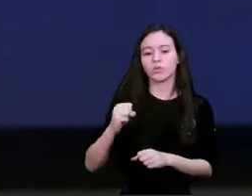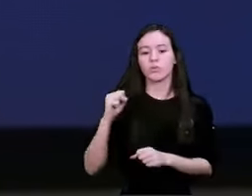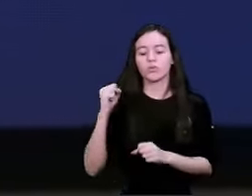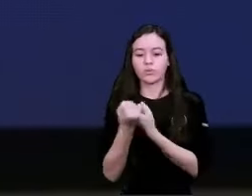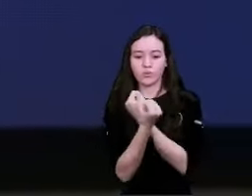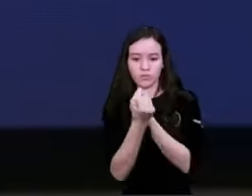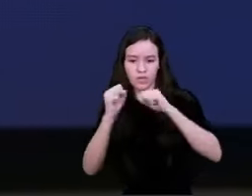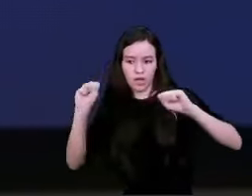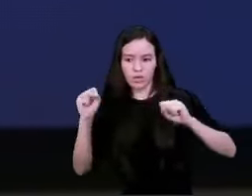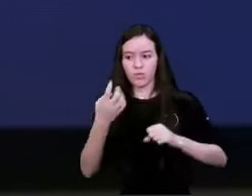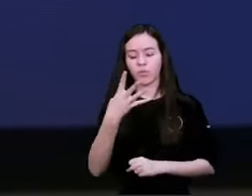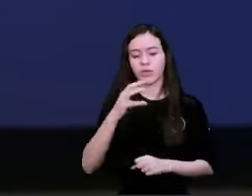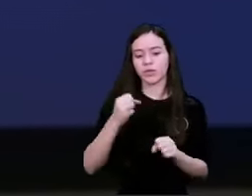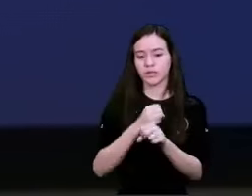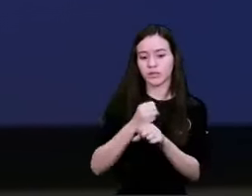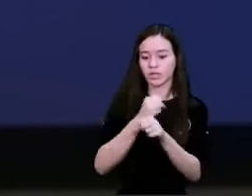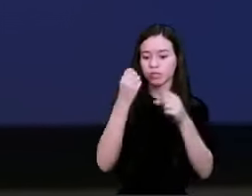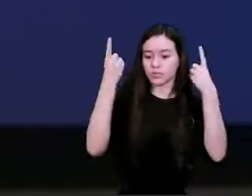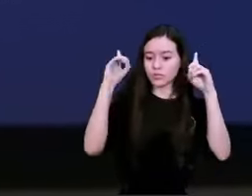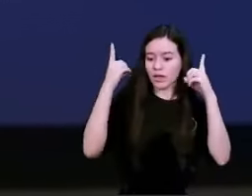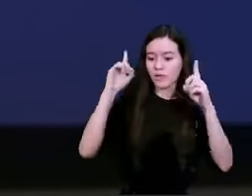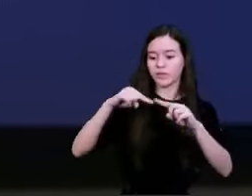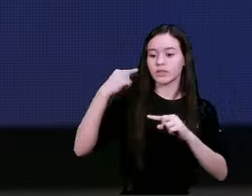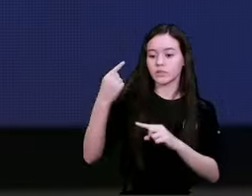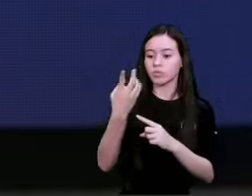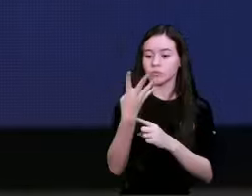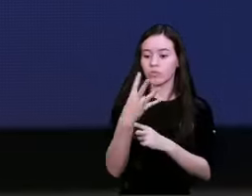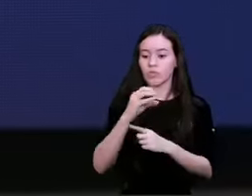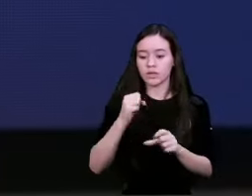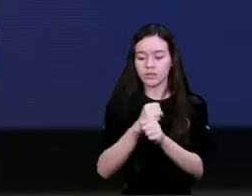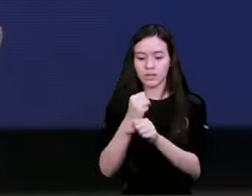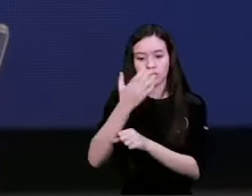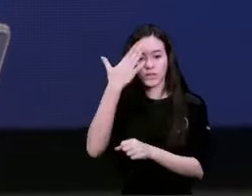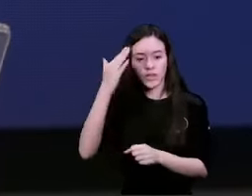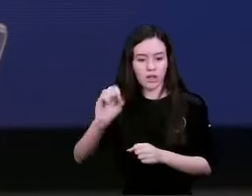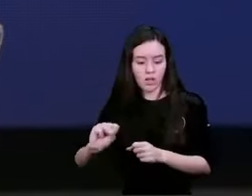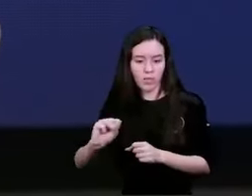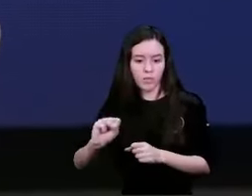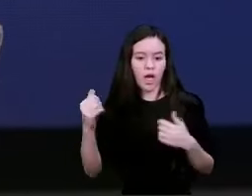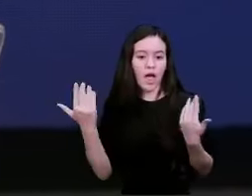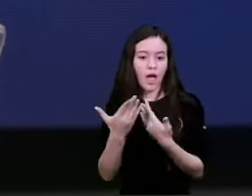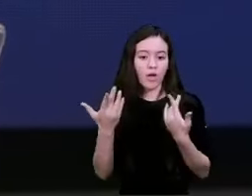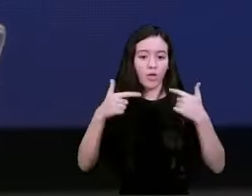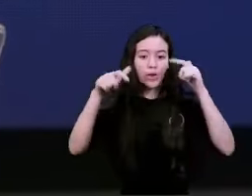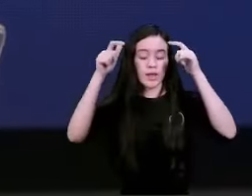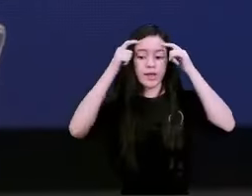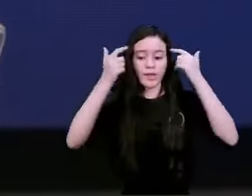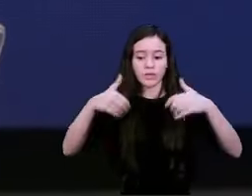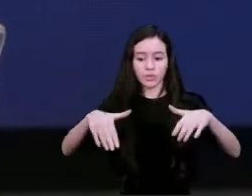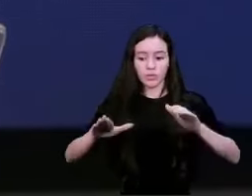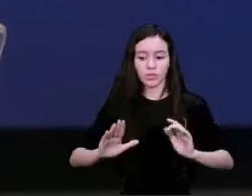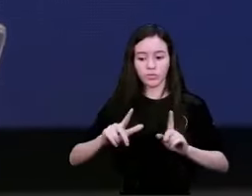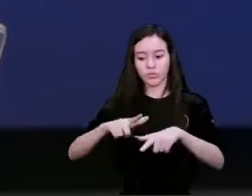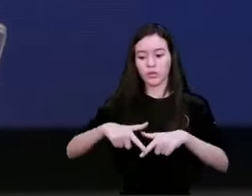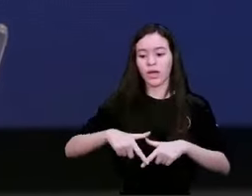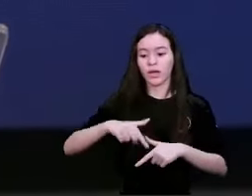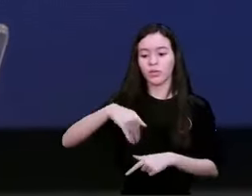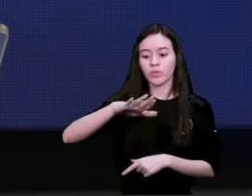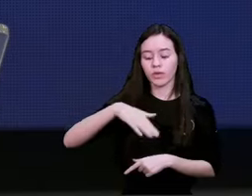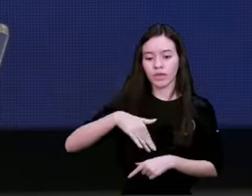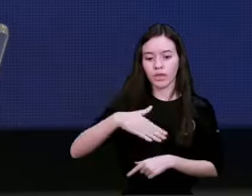depois 40 anos com Davi, depois 40 anos com Salomão. E quem agora senta no trono de Israel é